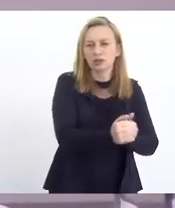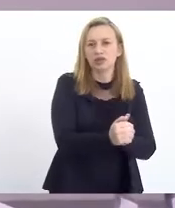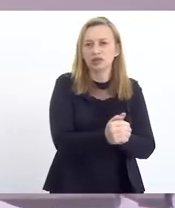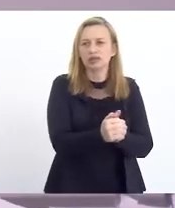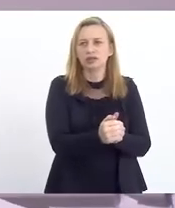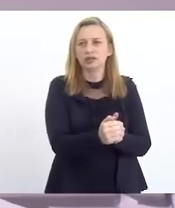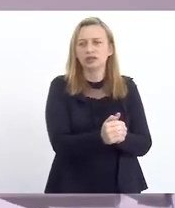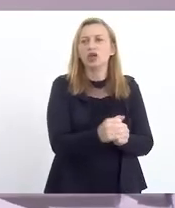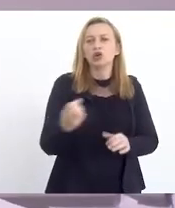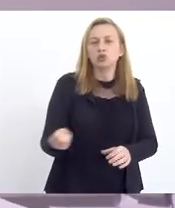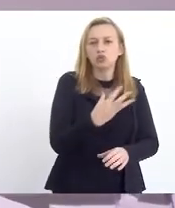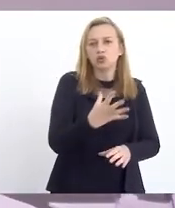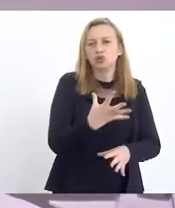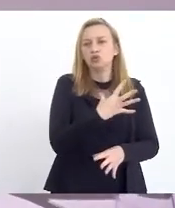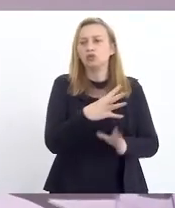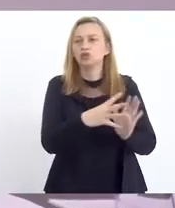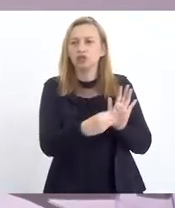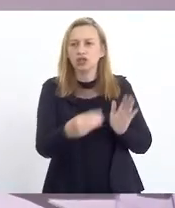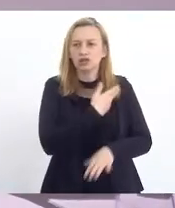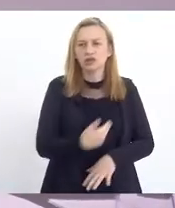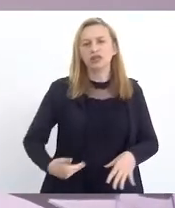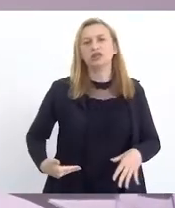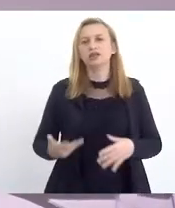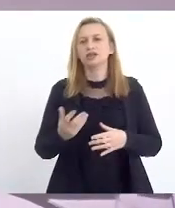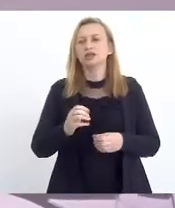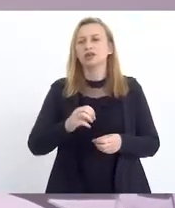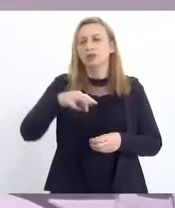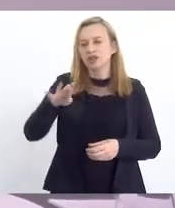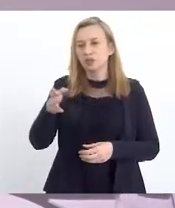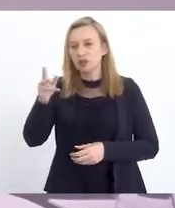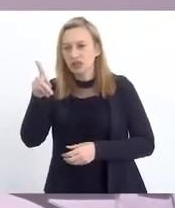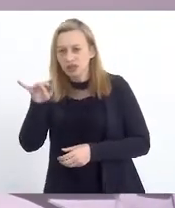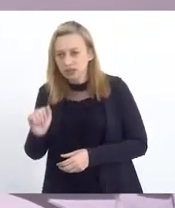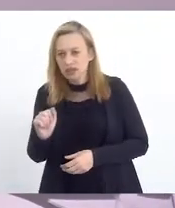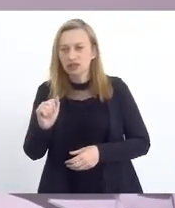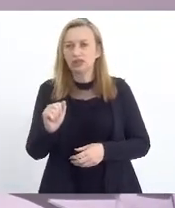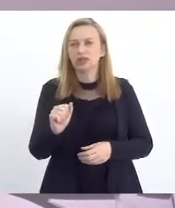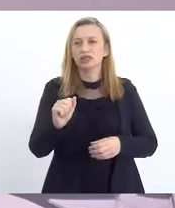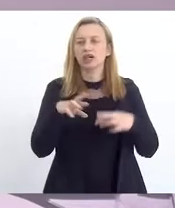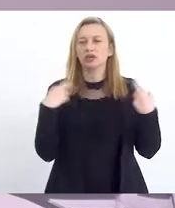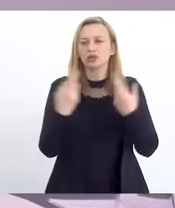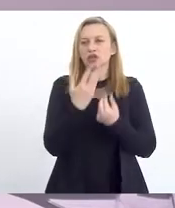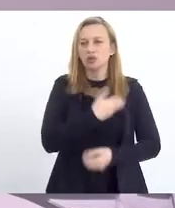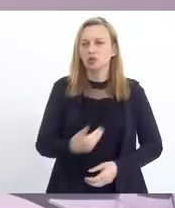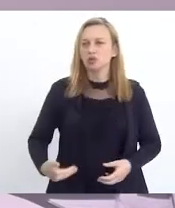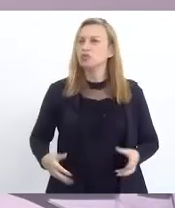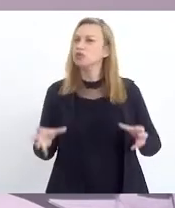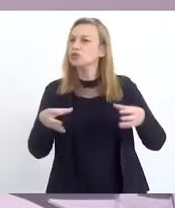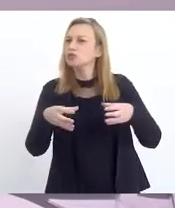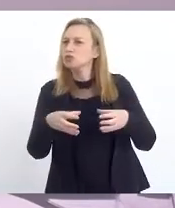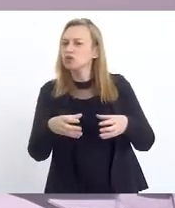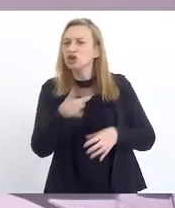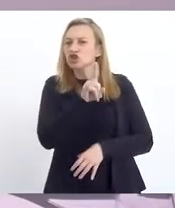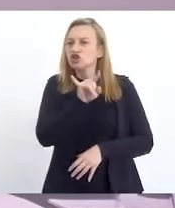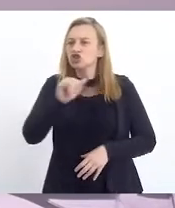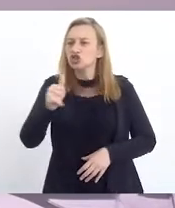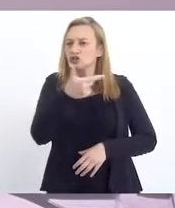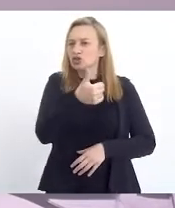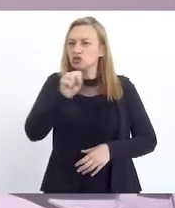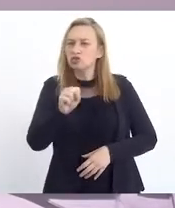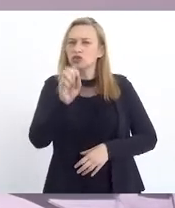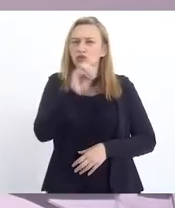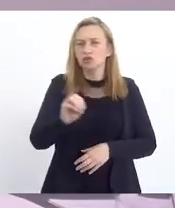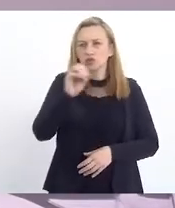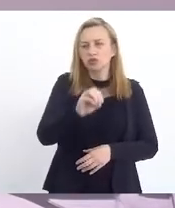implantação do novo modelo de governança da região metropolitana para audiência pública conjunta a ser realizada no dia 28 de outubro,